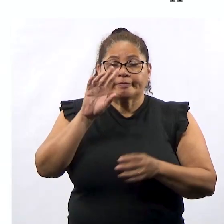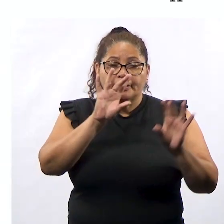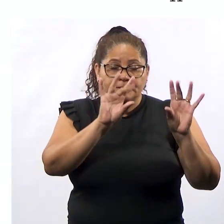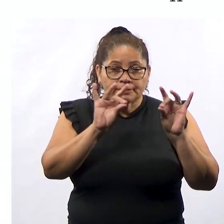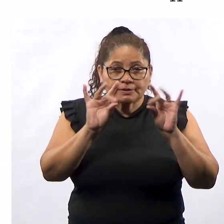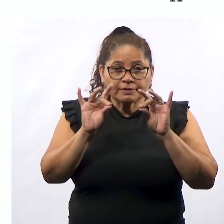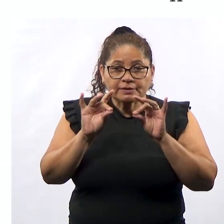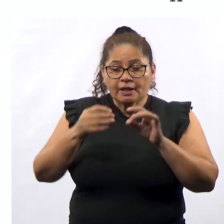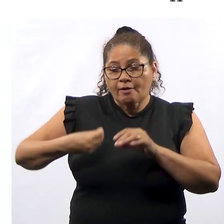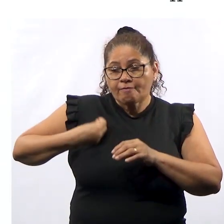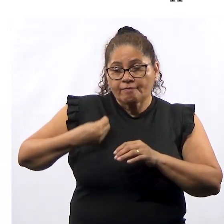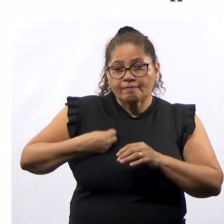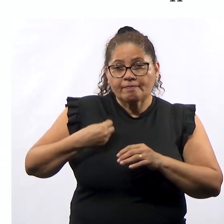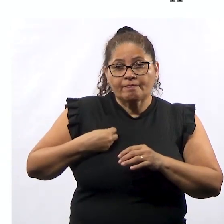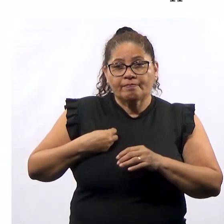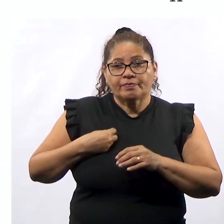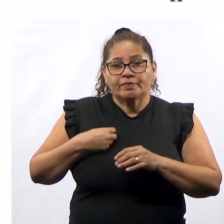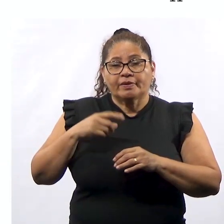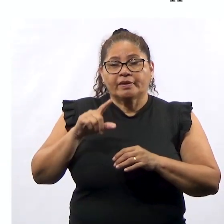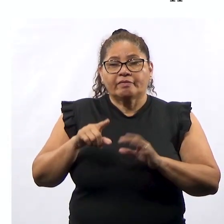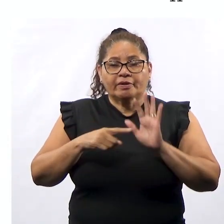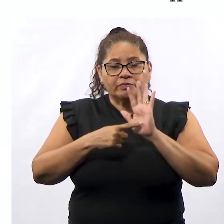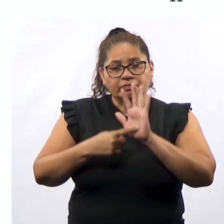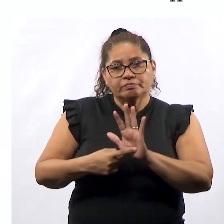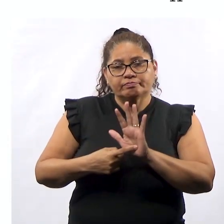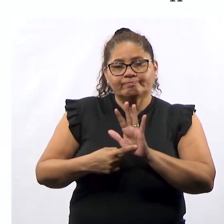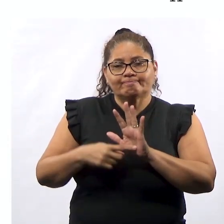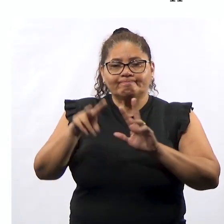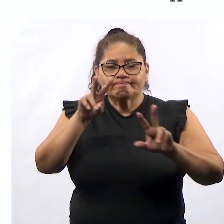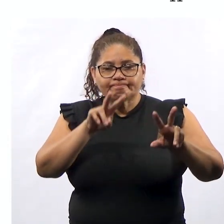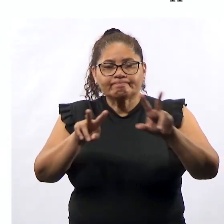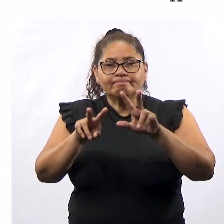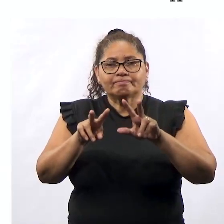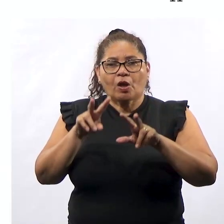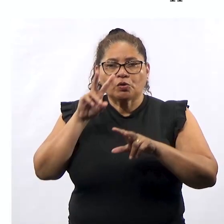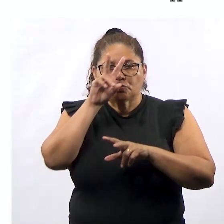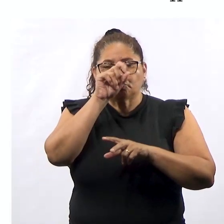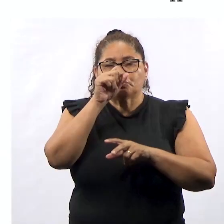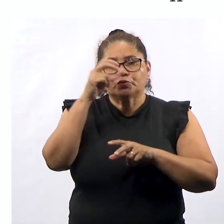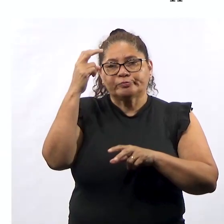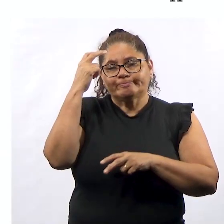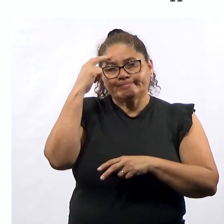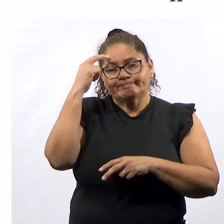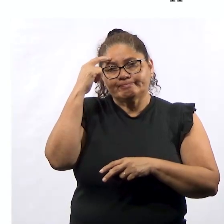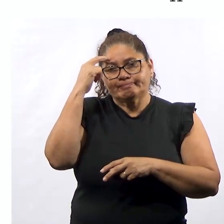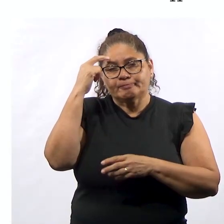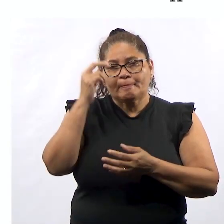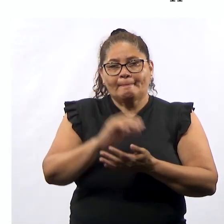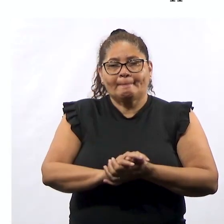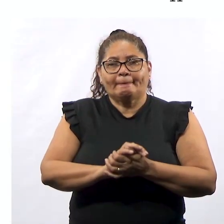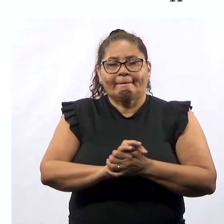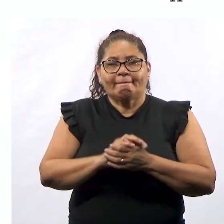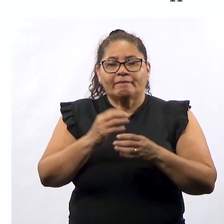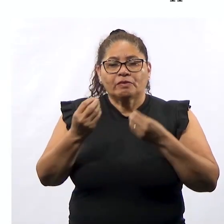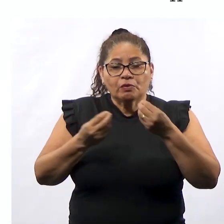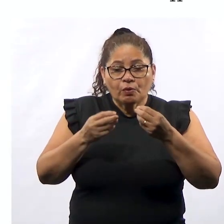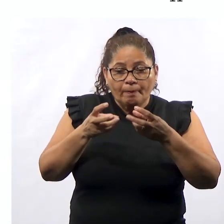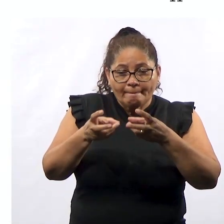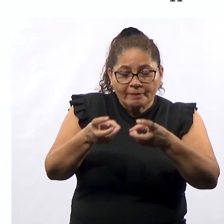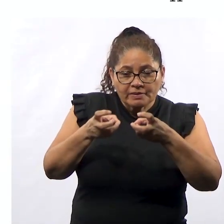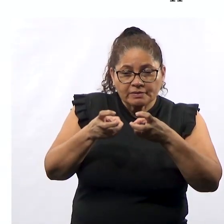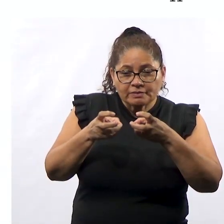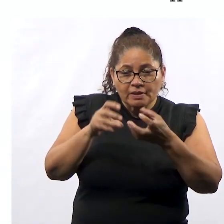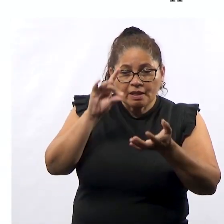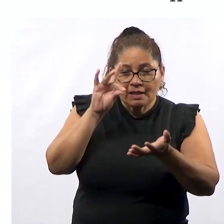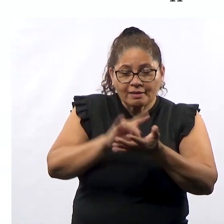histórica específica, vivida, que vai nos trazer visualização de forças culturais, de